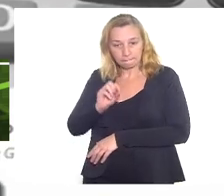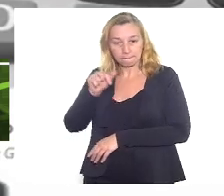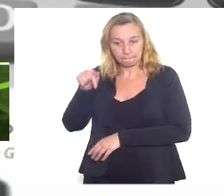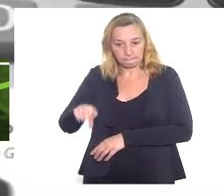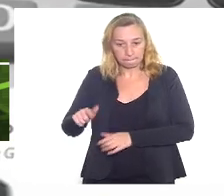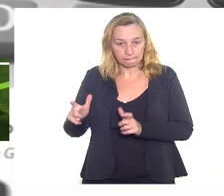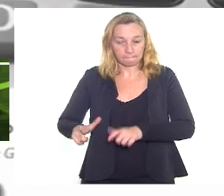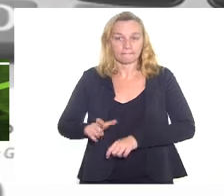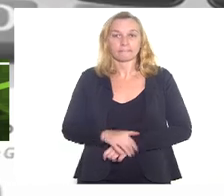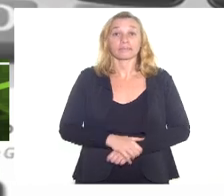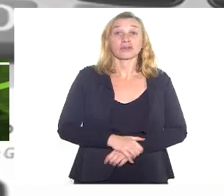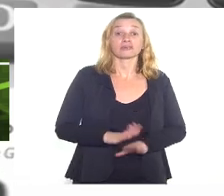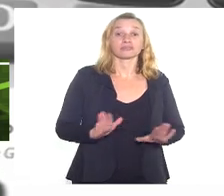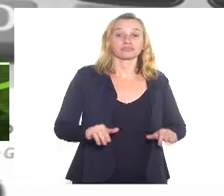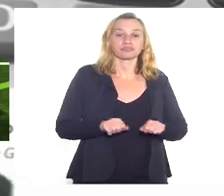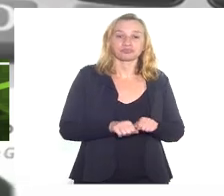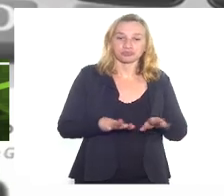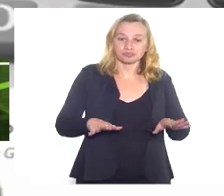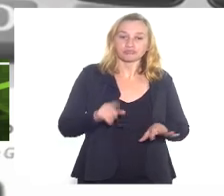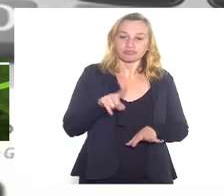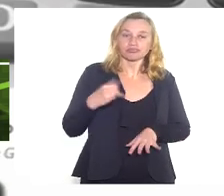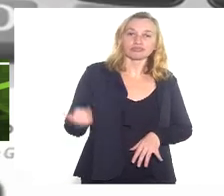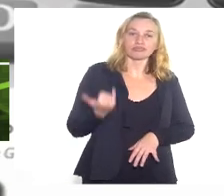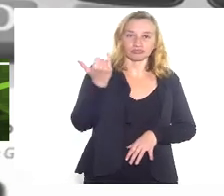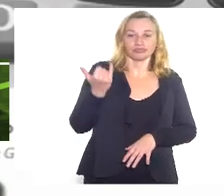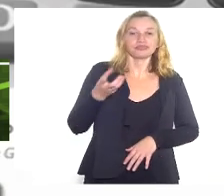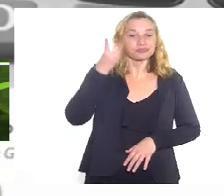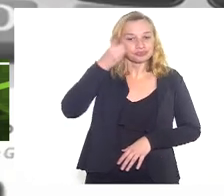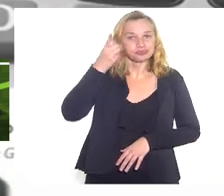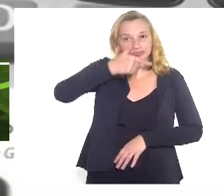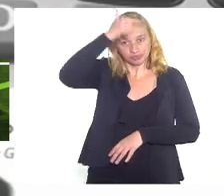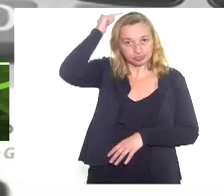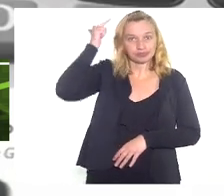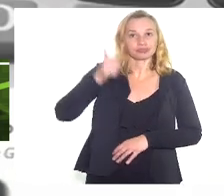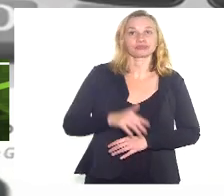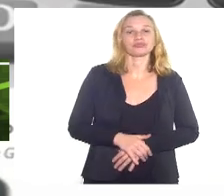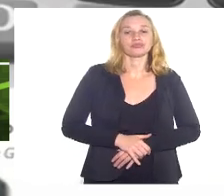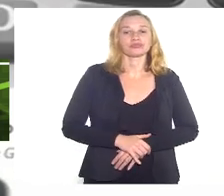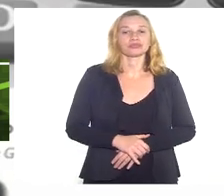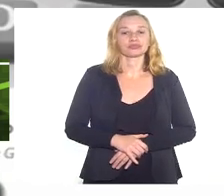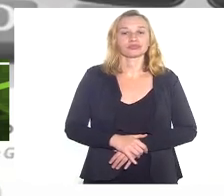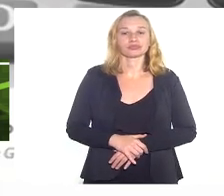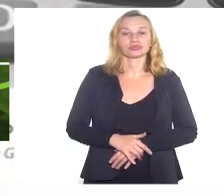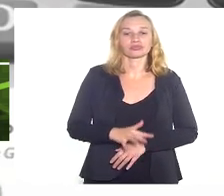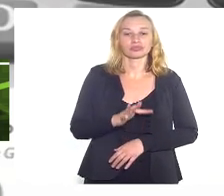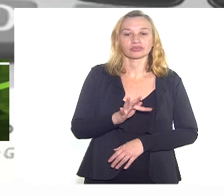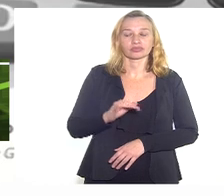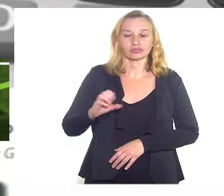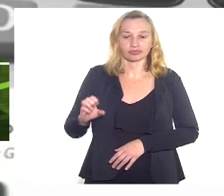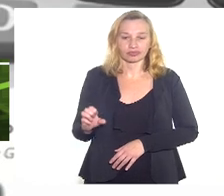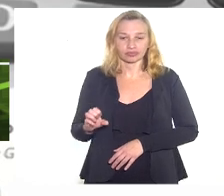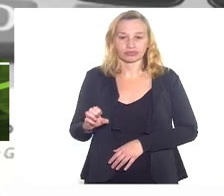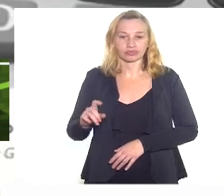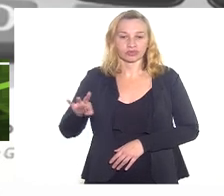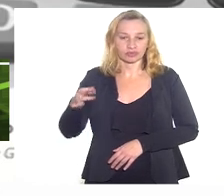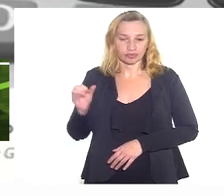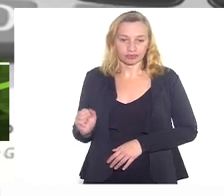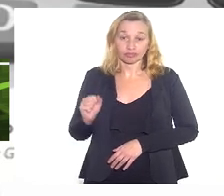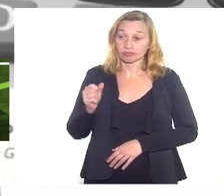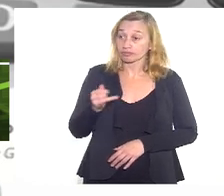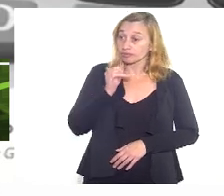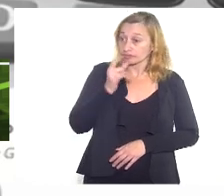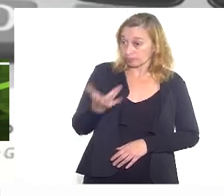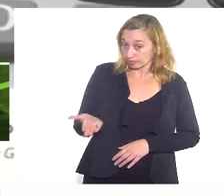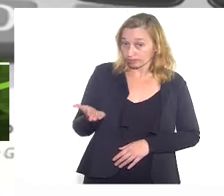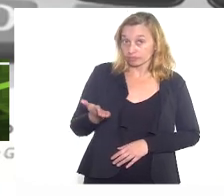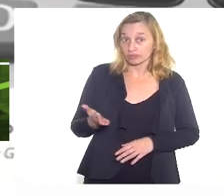localizado. Então, essa distinção ela é muito importante, deputado Luiz Paulo. O FPSO Carioca, este exemplo, é um